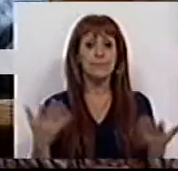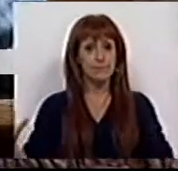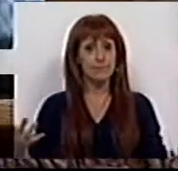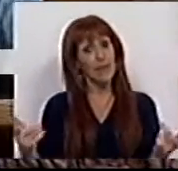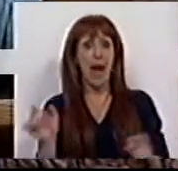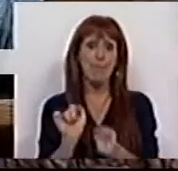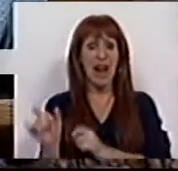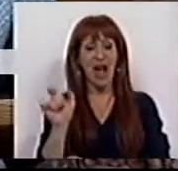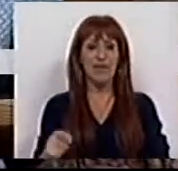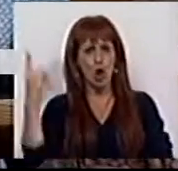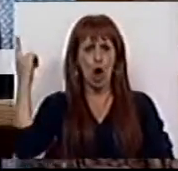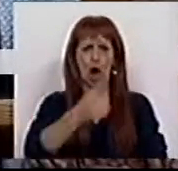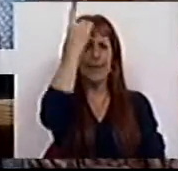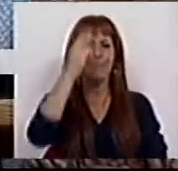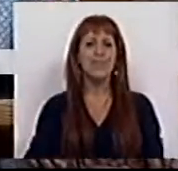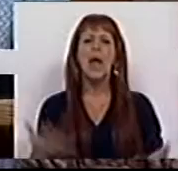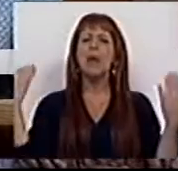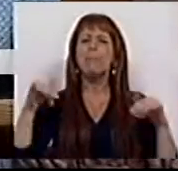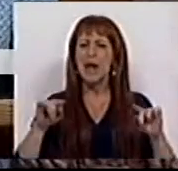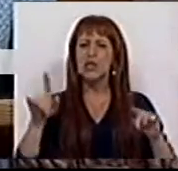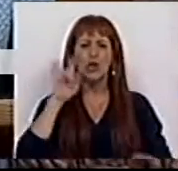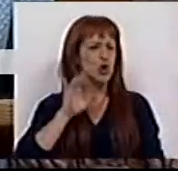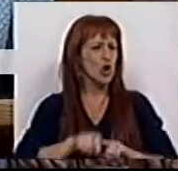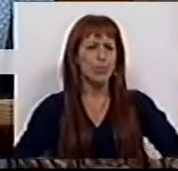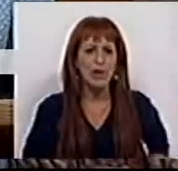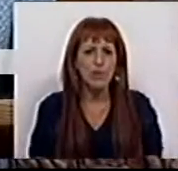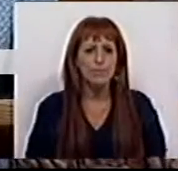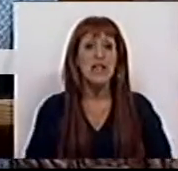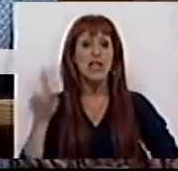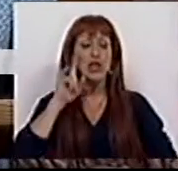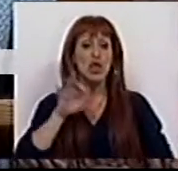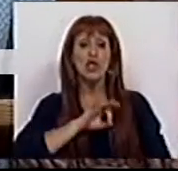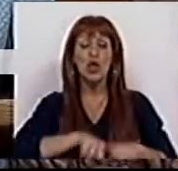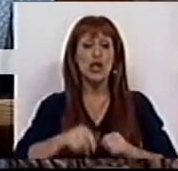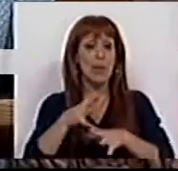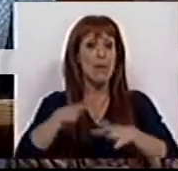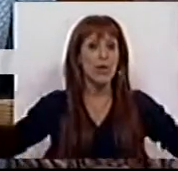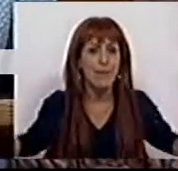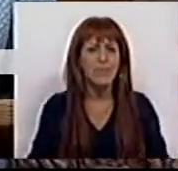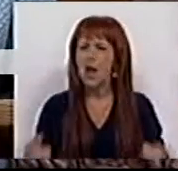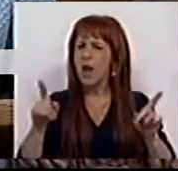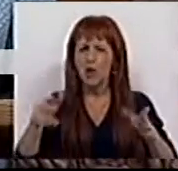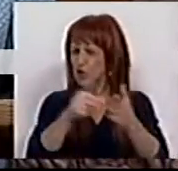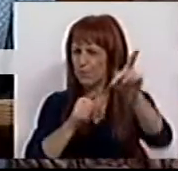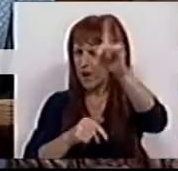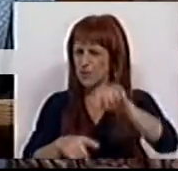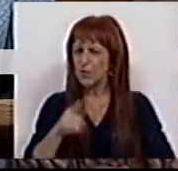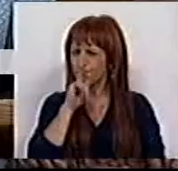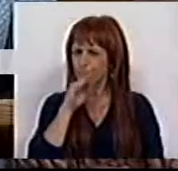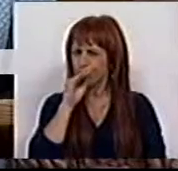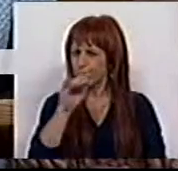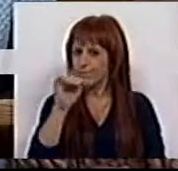Privatizar é a sua palavra de ordem. Mas, senhoras e senhores deputados e senhores deputados da maioria, não esperem